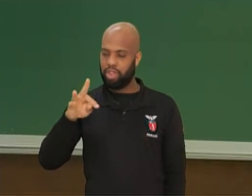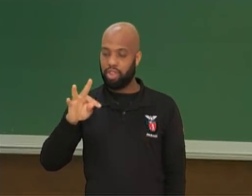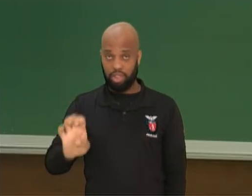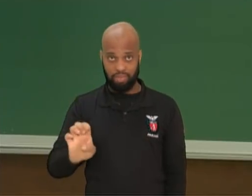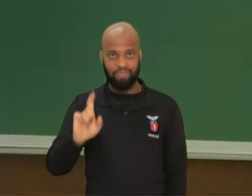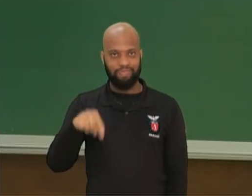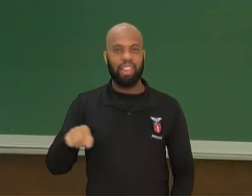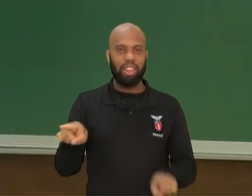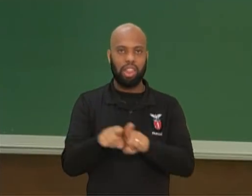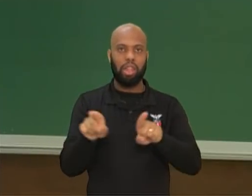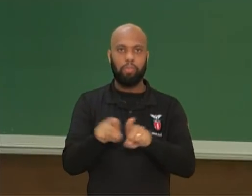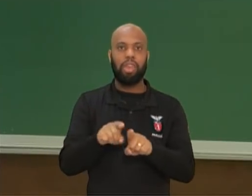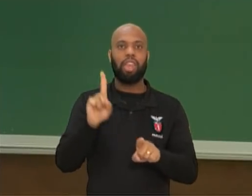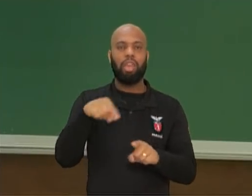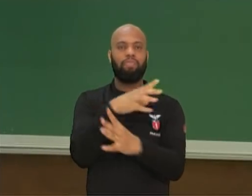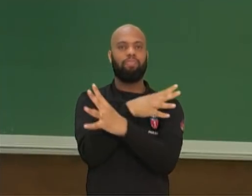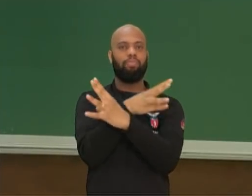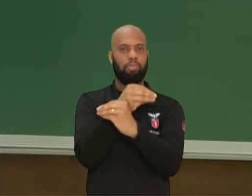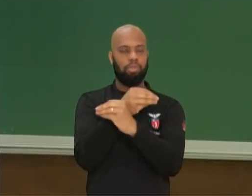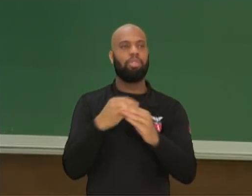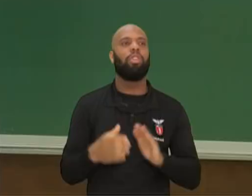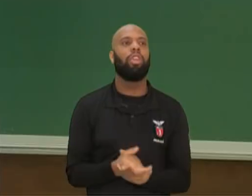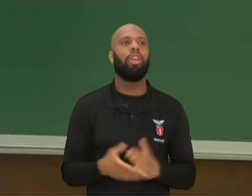nós vamos abordar uma